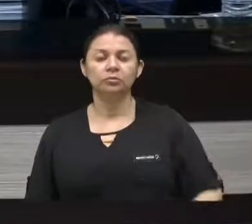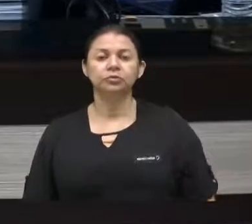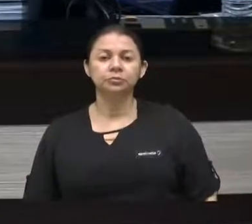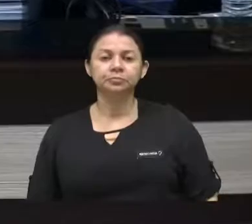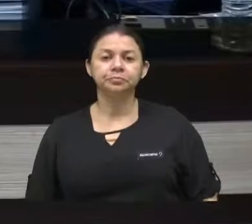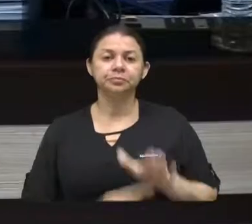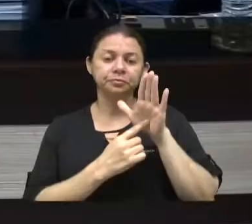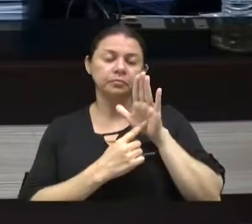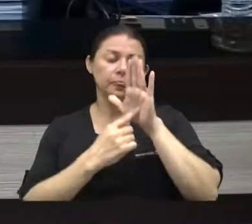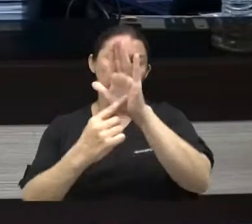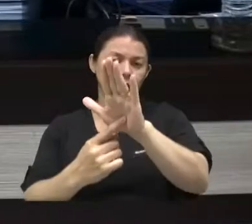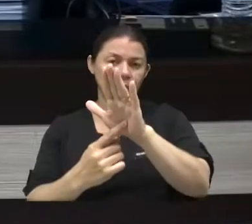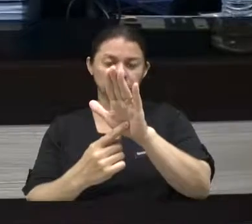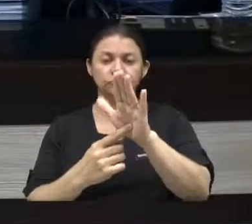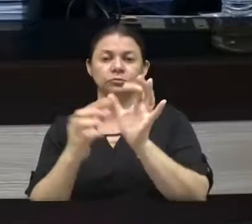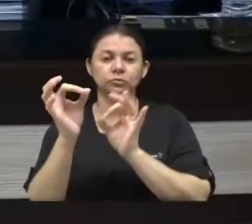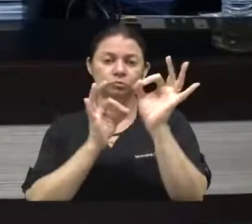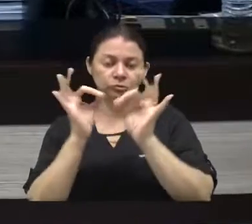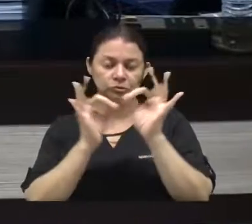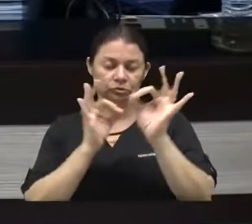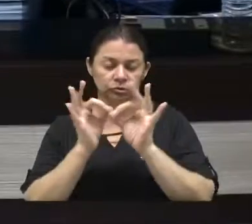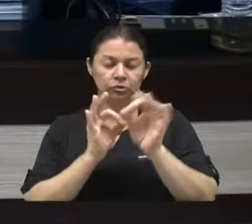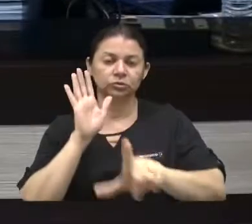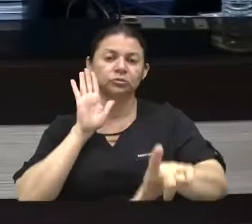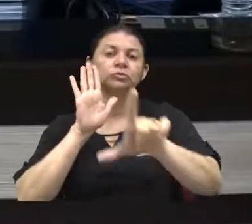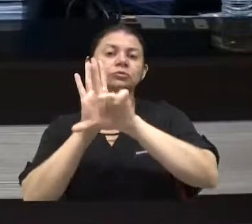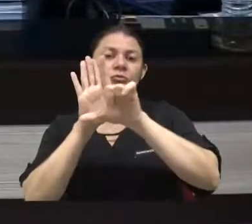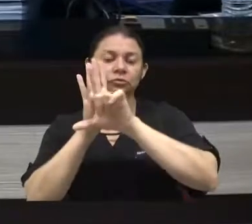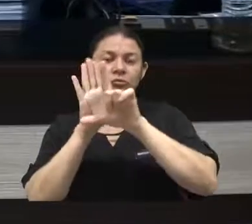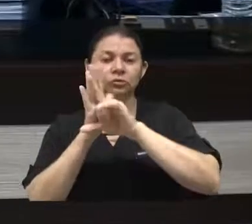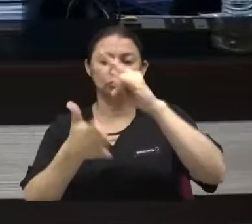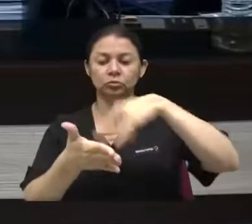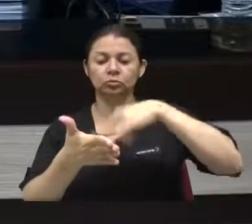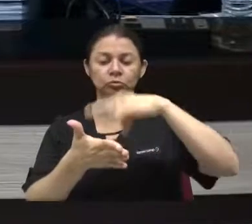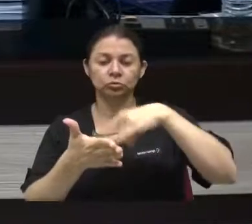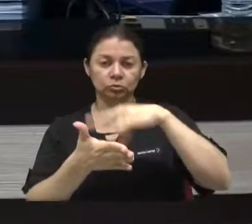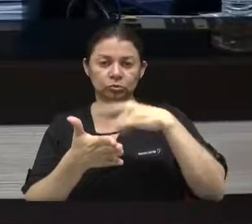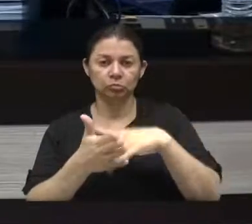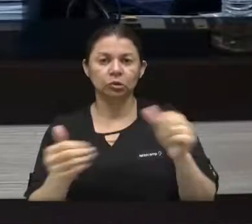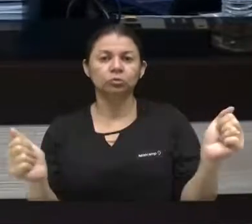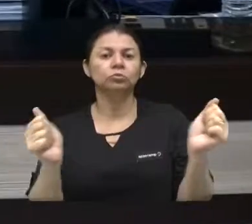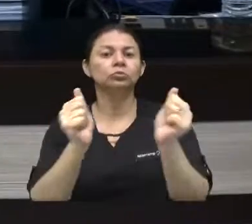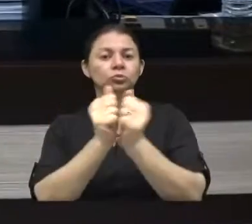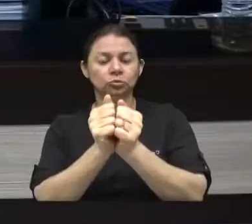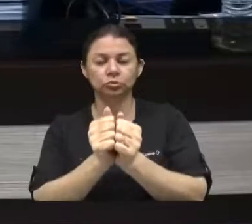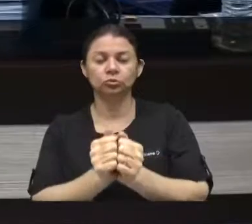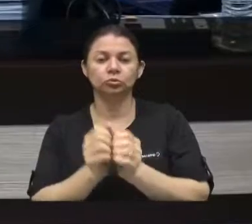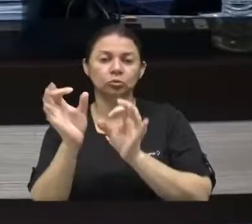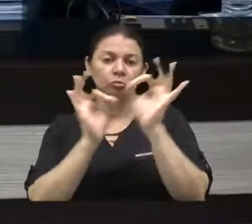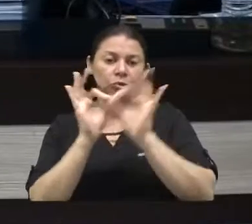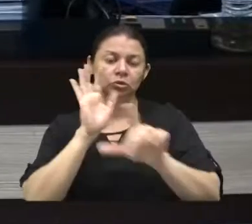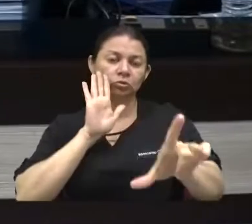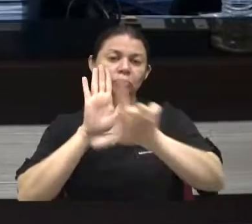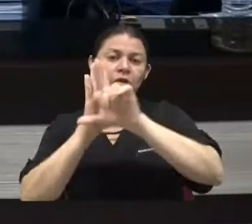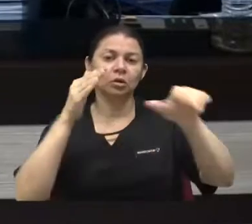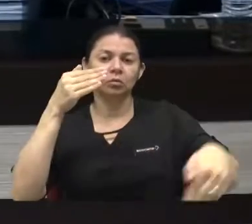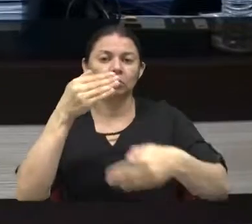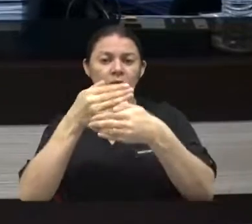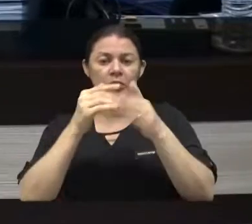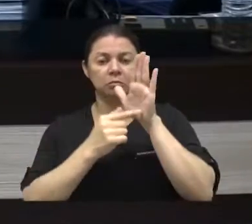à sua apresentação, bem como documentação anexa, no sentido de que a mesma faça parte integrante do projeto de lei complementar ora